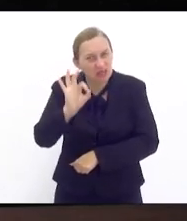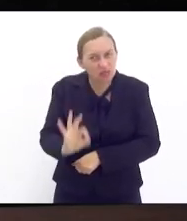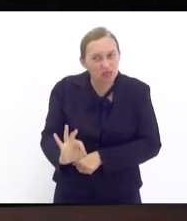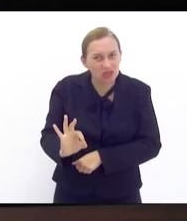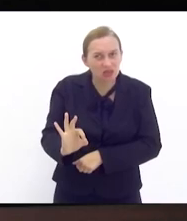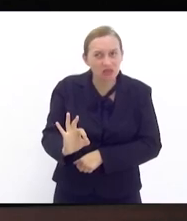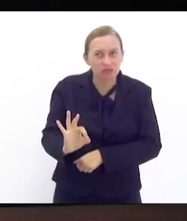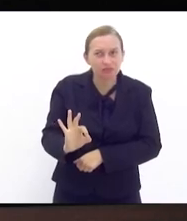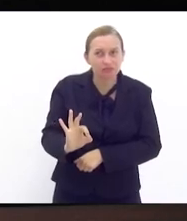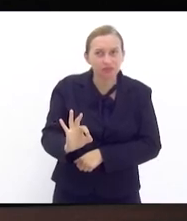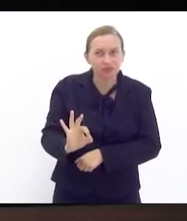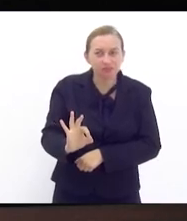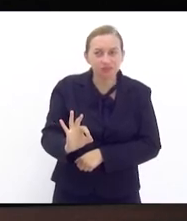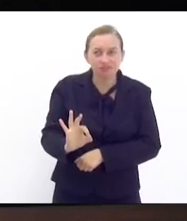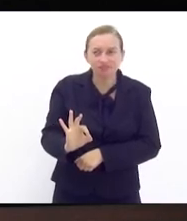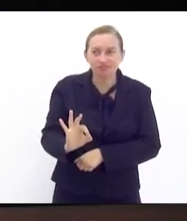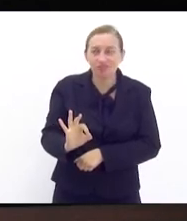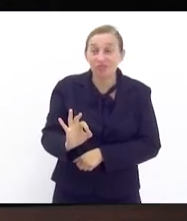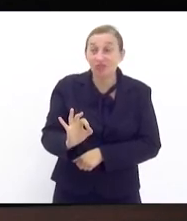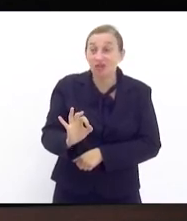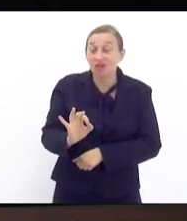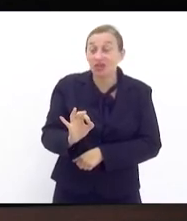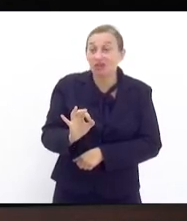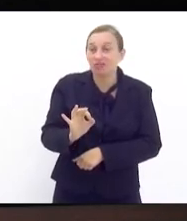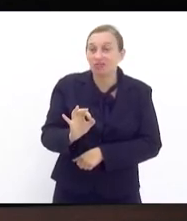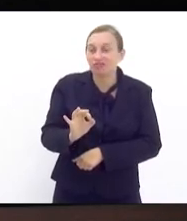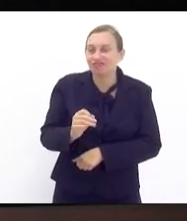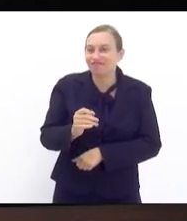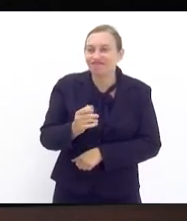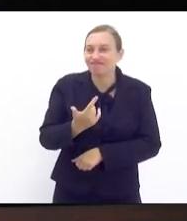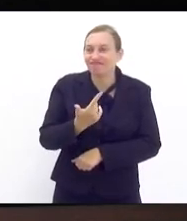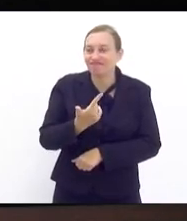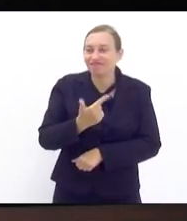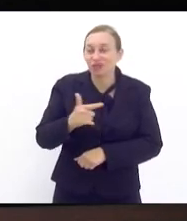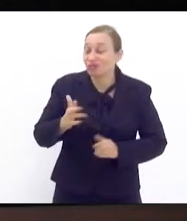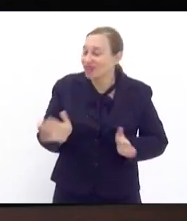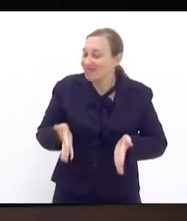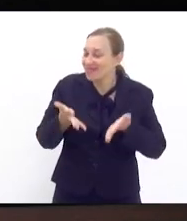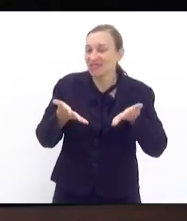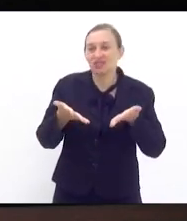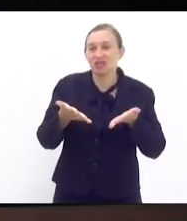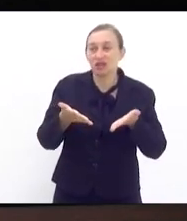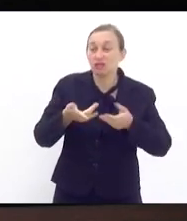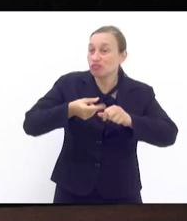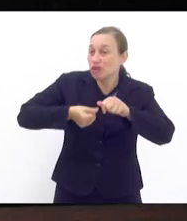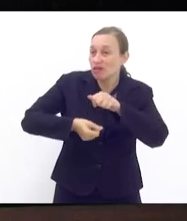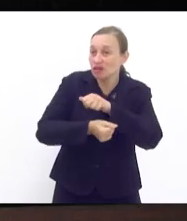13,75%, desincentiva por completo a produção, os investimentos e